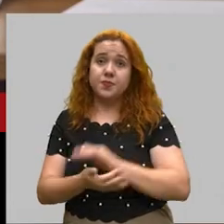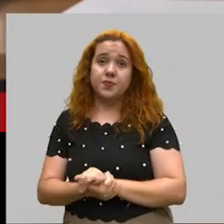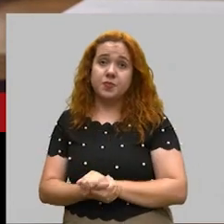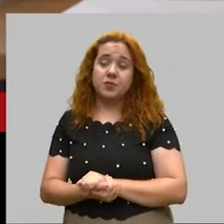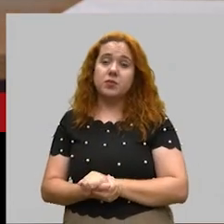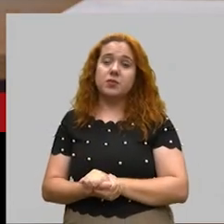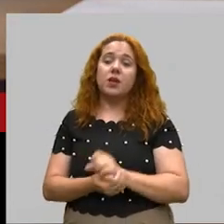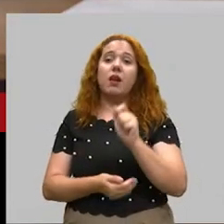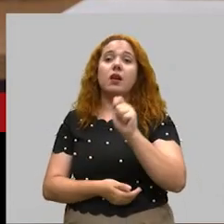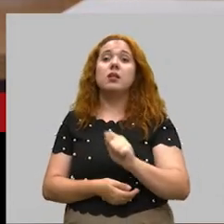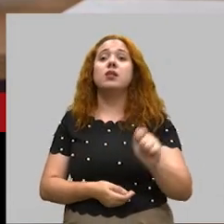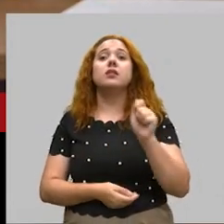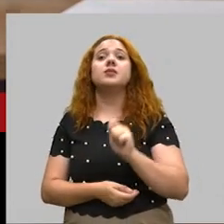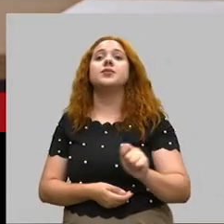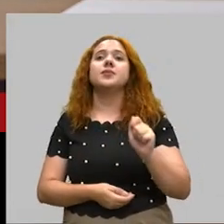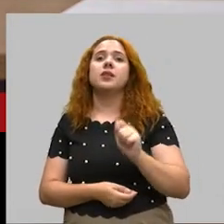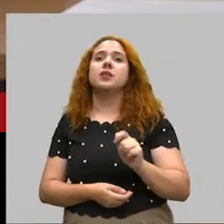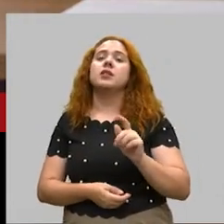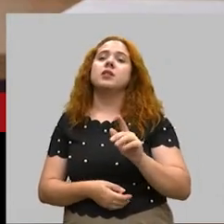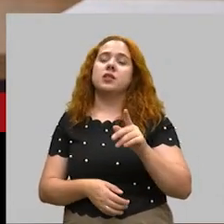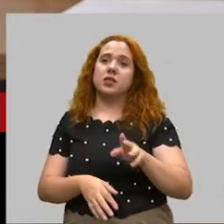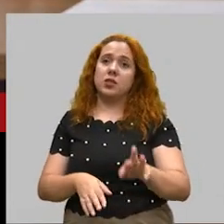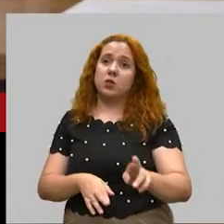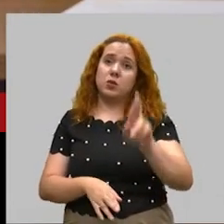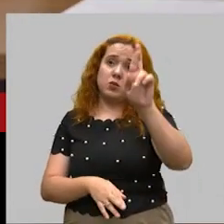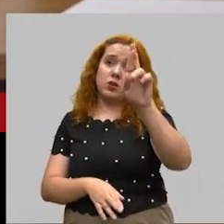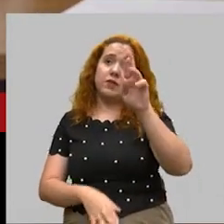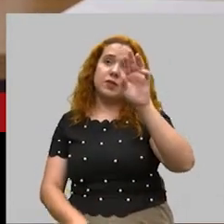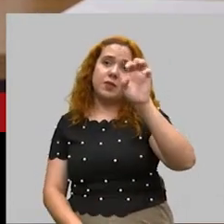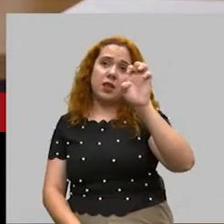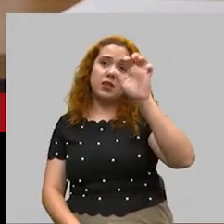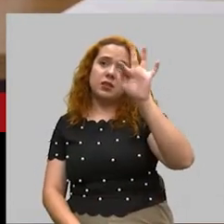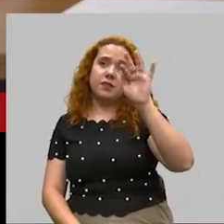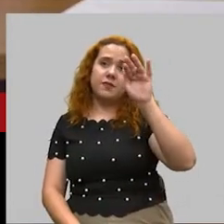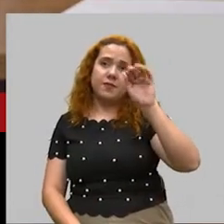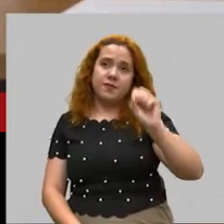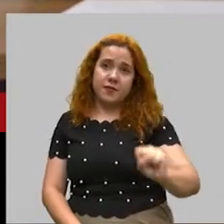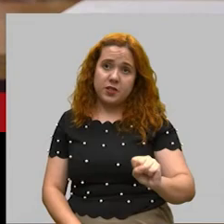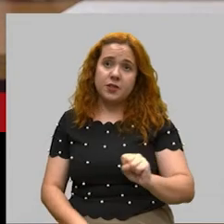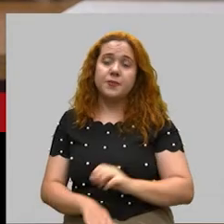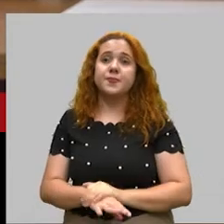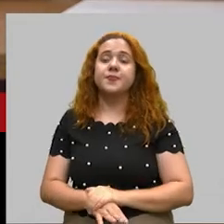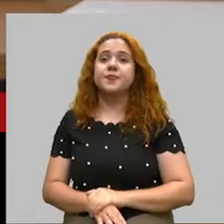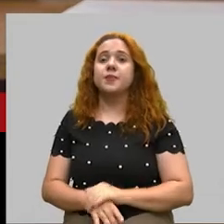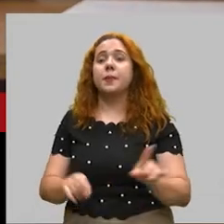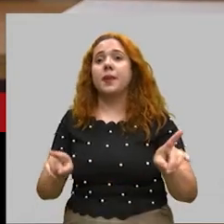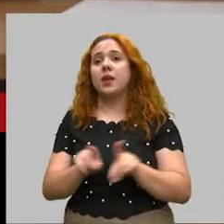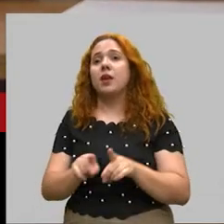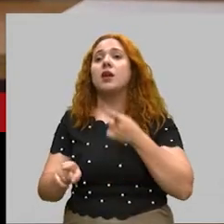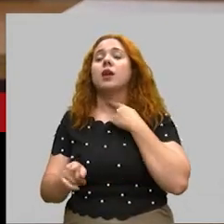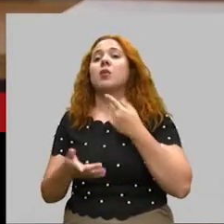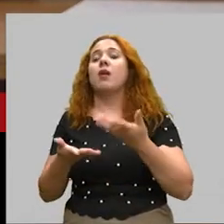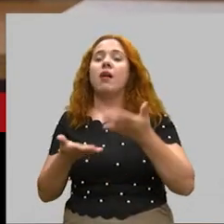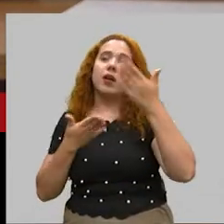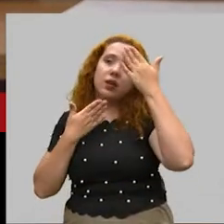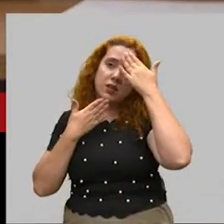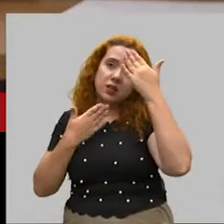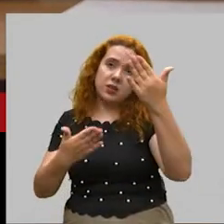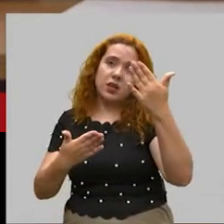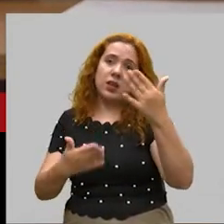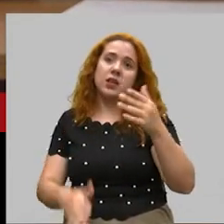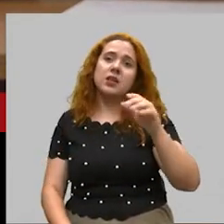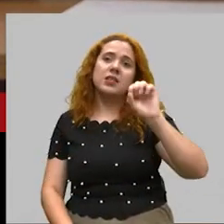associações mantenedoras das efas no estado eh a gente quer agradecer também imensamente ao